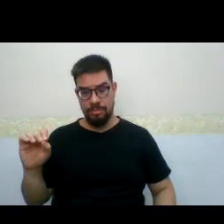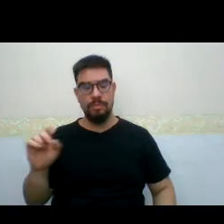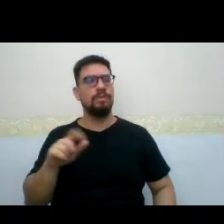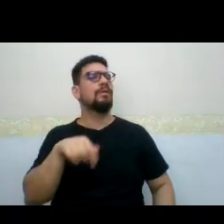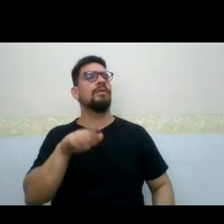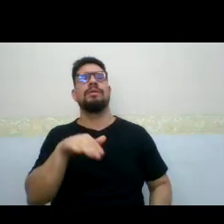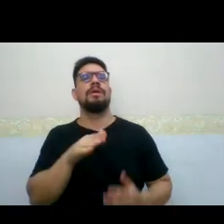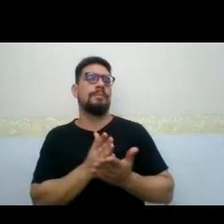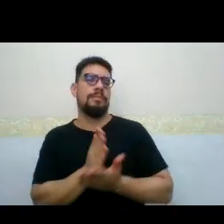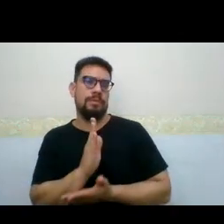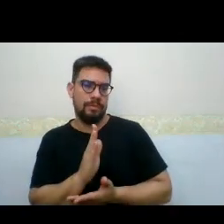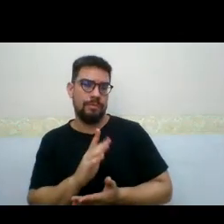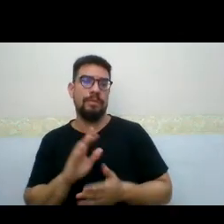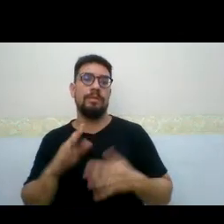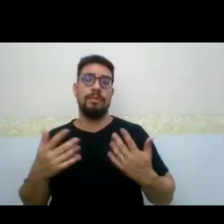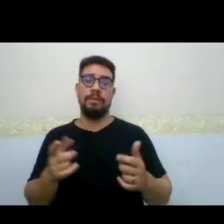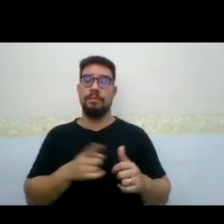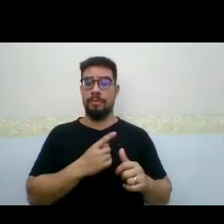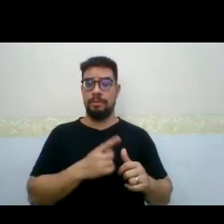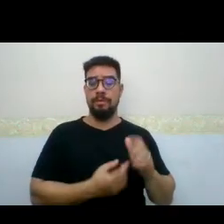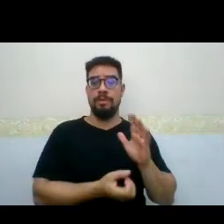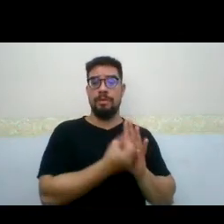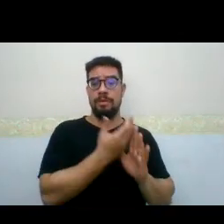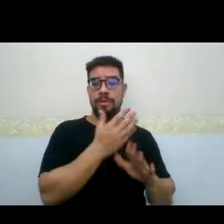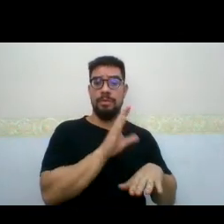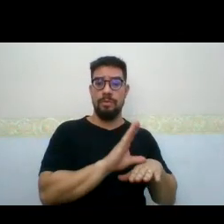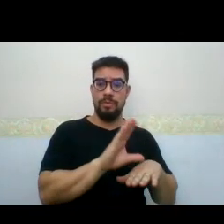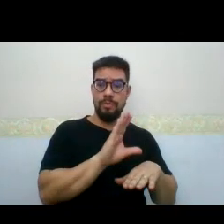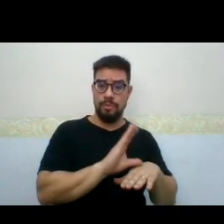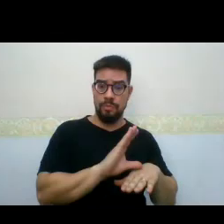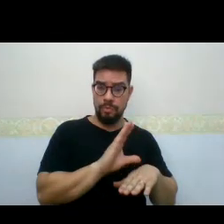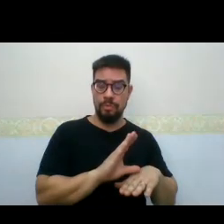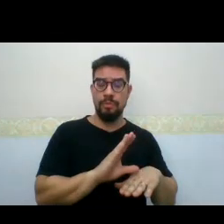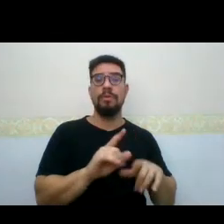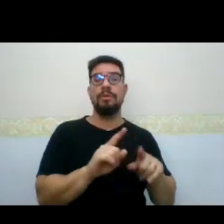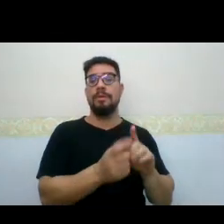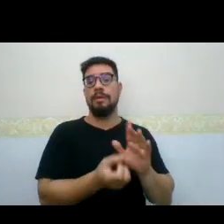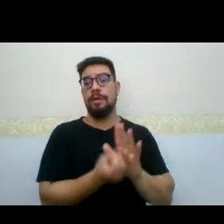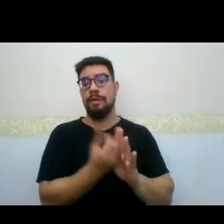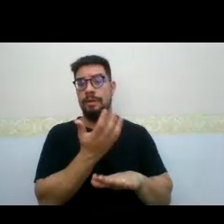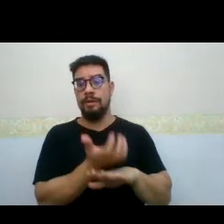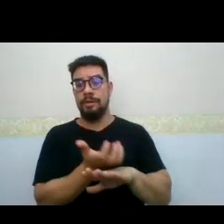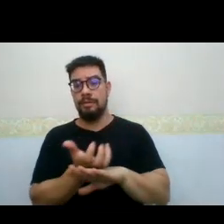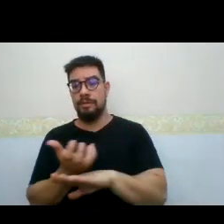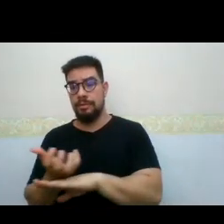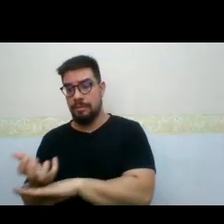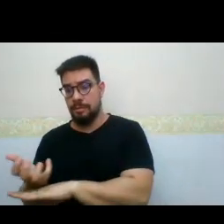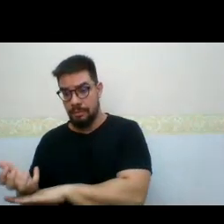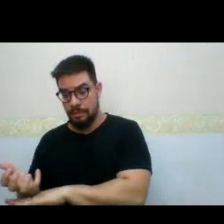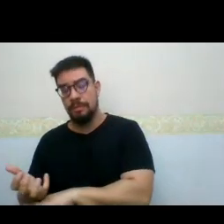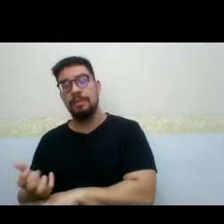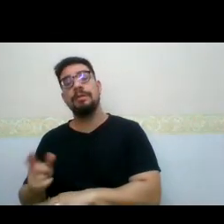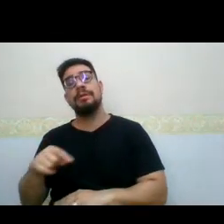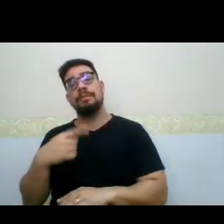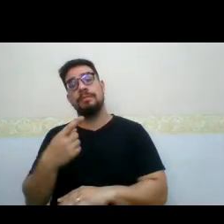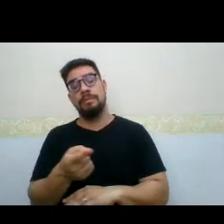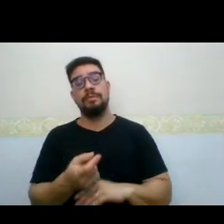do momento que se cria o curso, criam-se as disciplinas, criam-se, posteriormente,